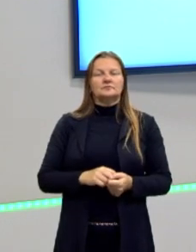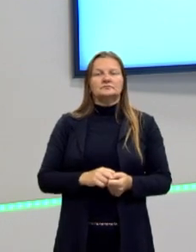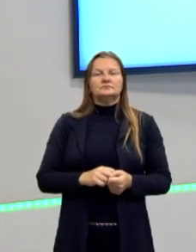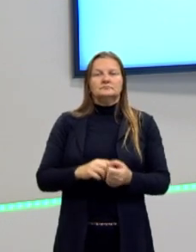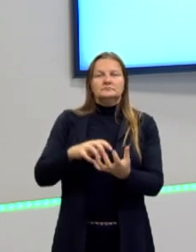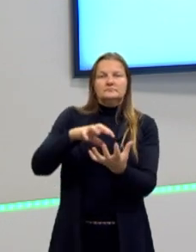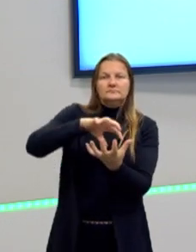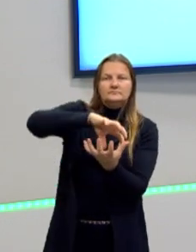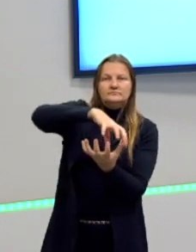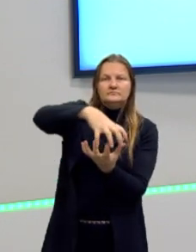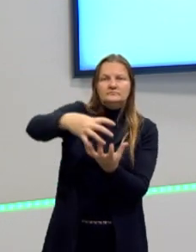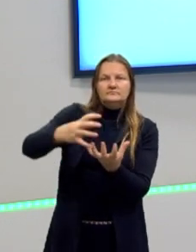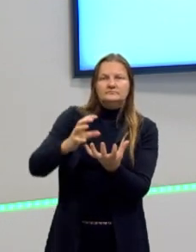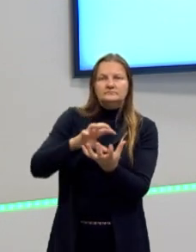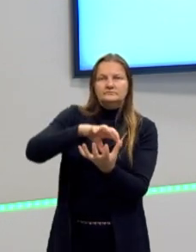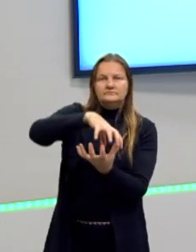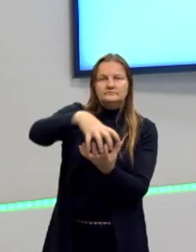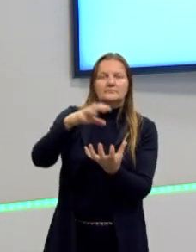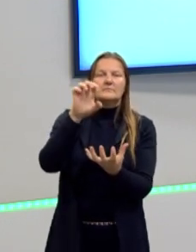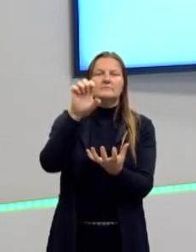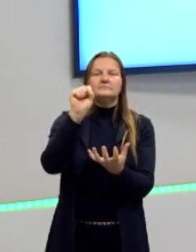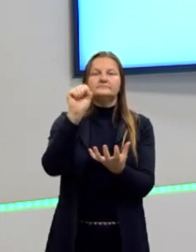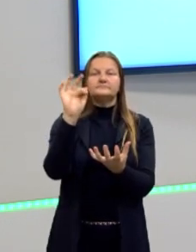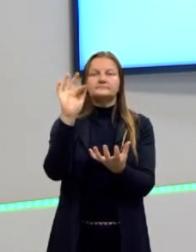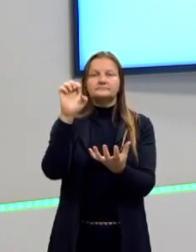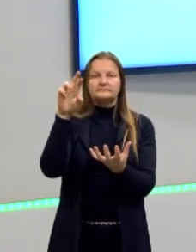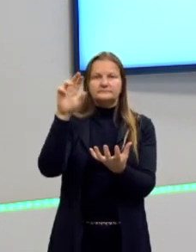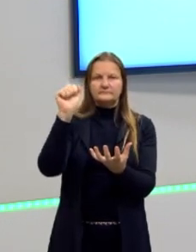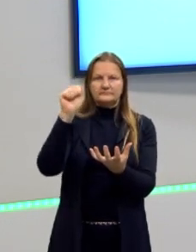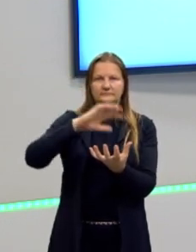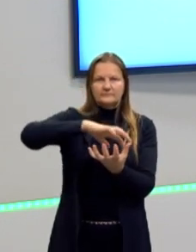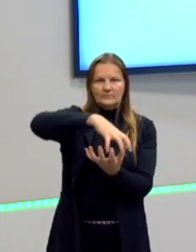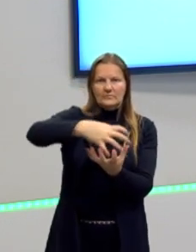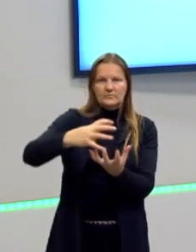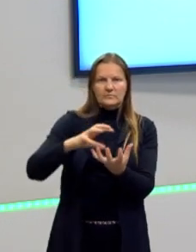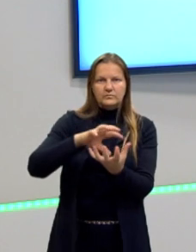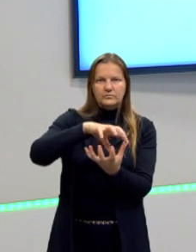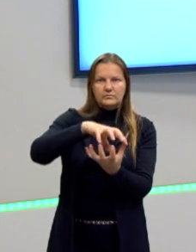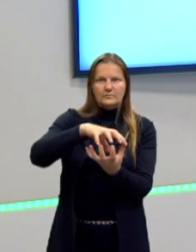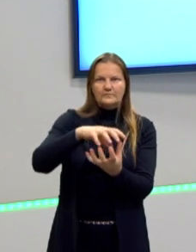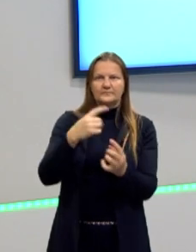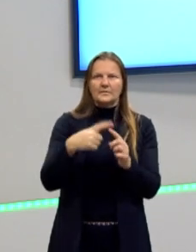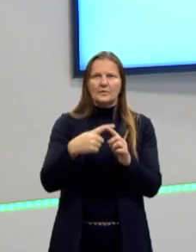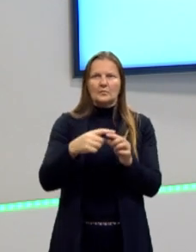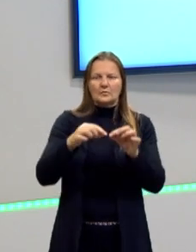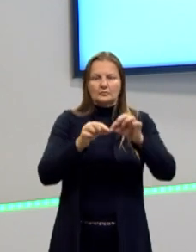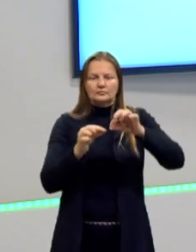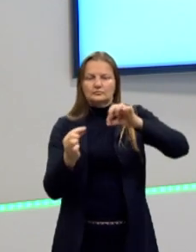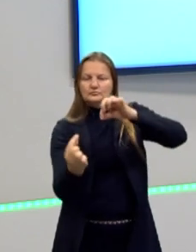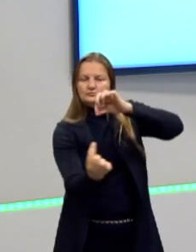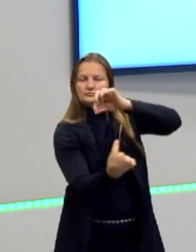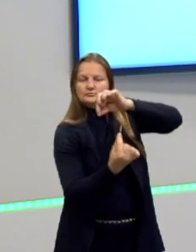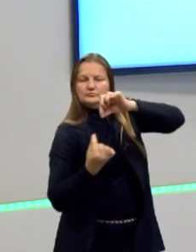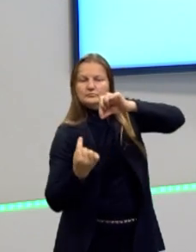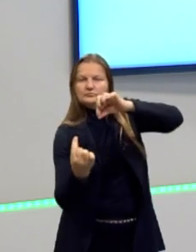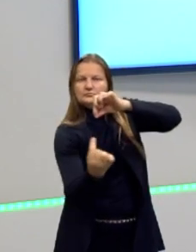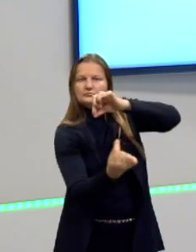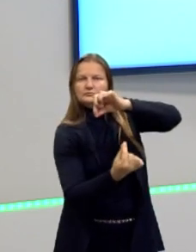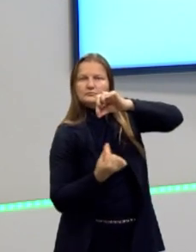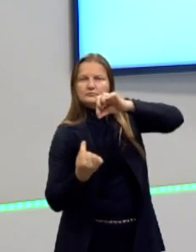esfera então aqui é esfera é gerada através da rotação de um semicírculo em torno de um eixo